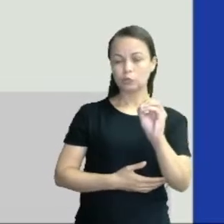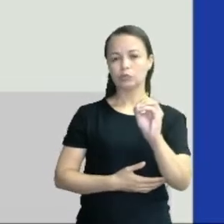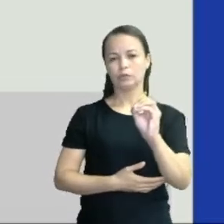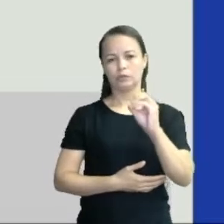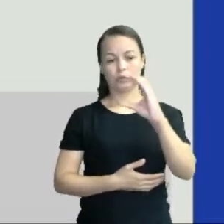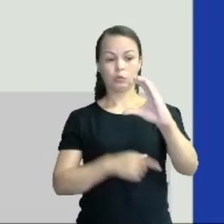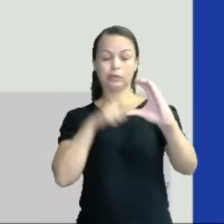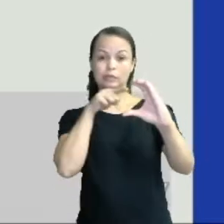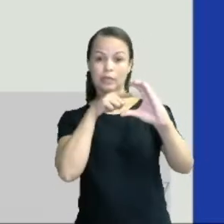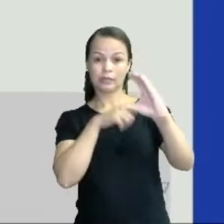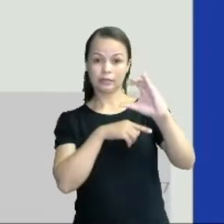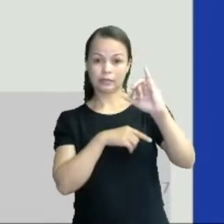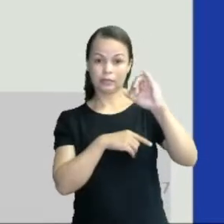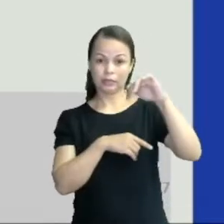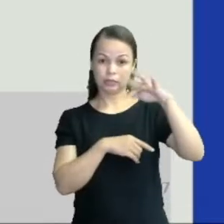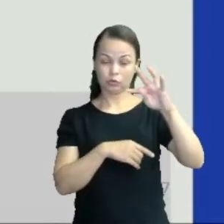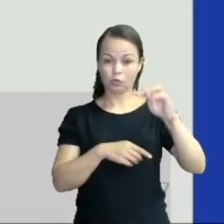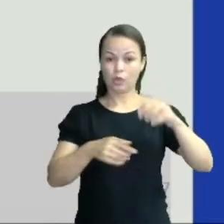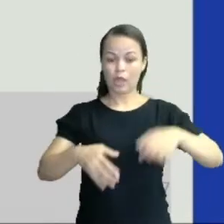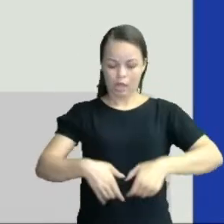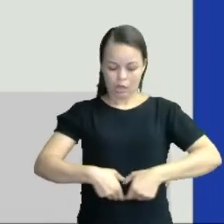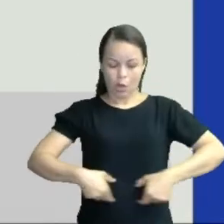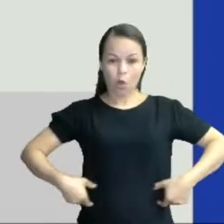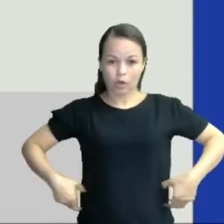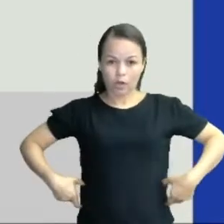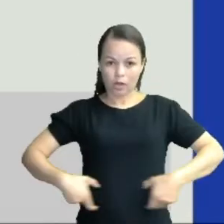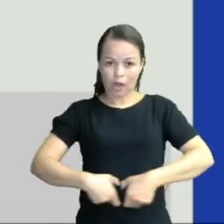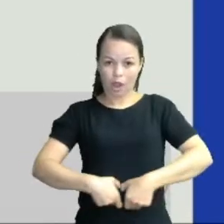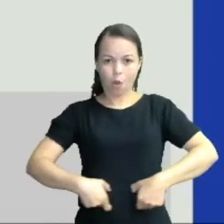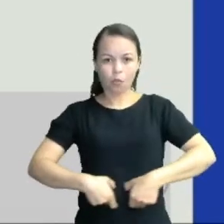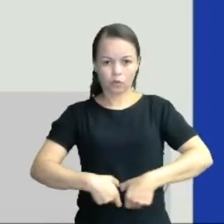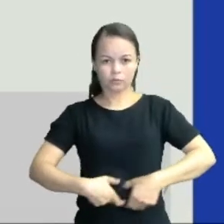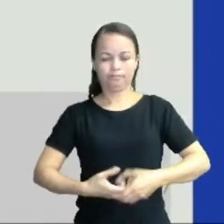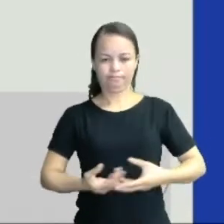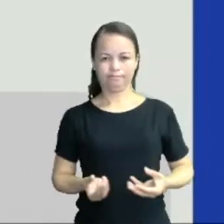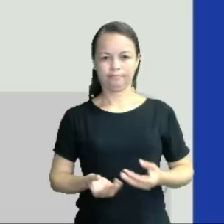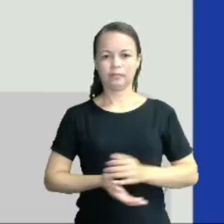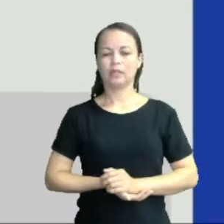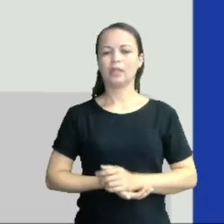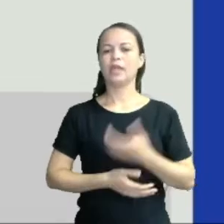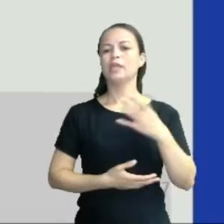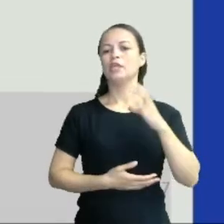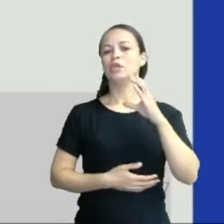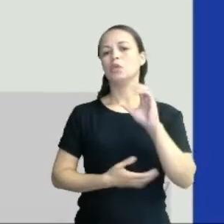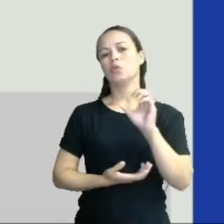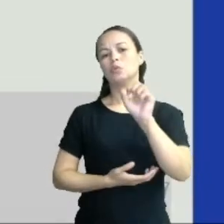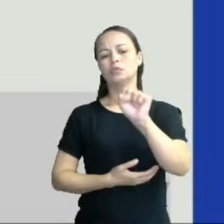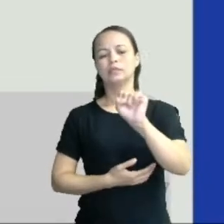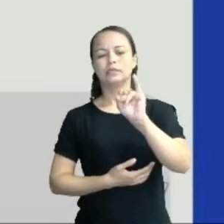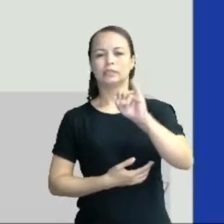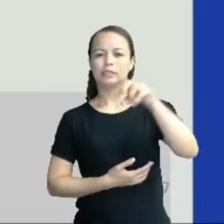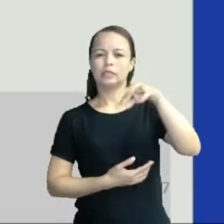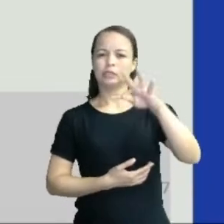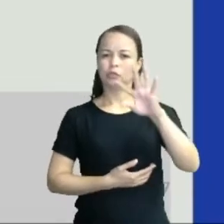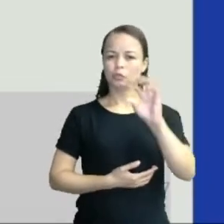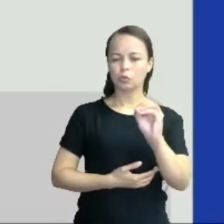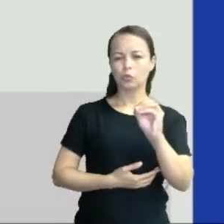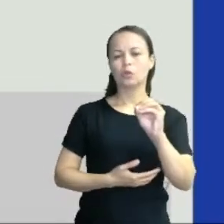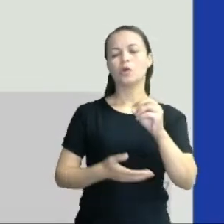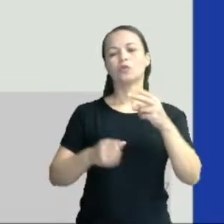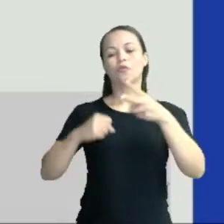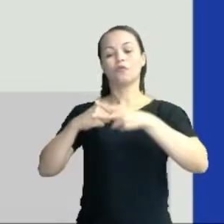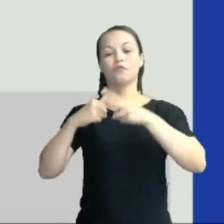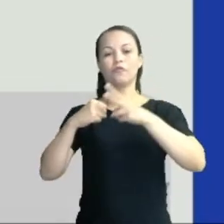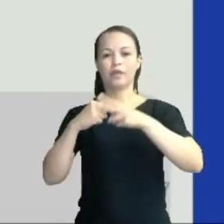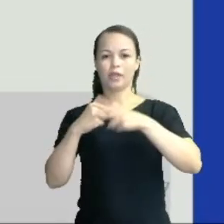com C, acessório para calças, certo? E o cinto com S, do